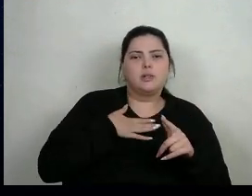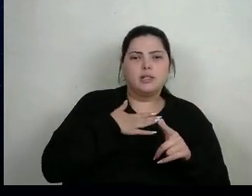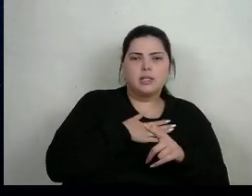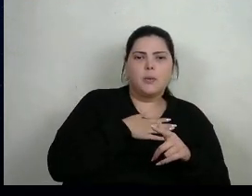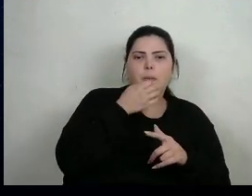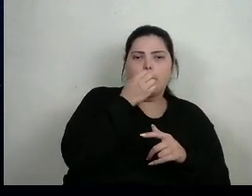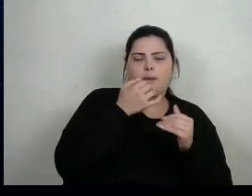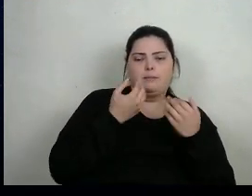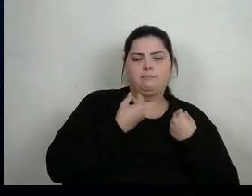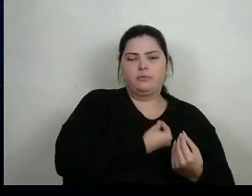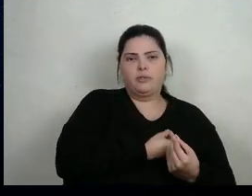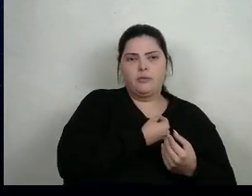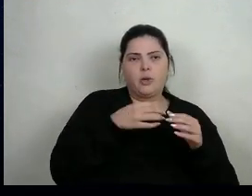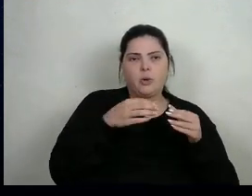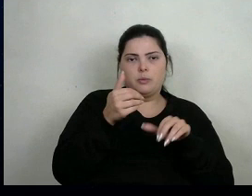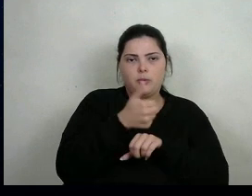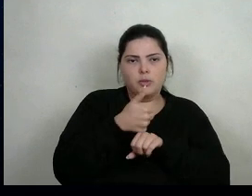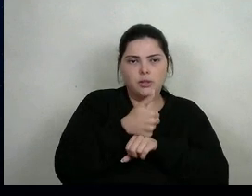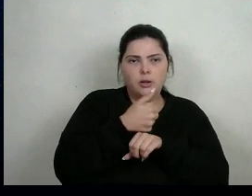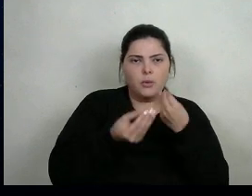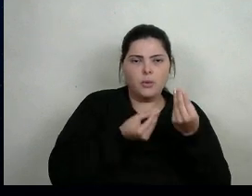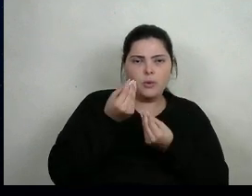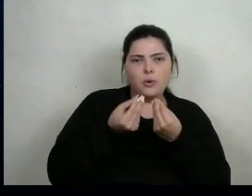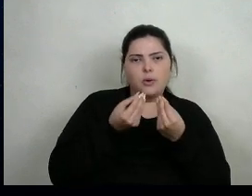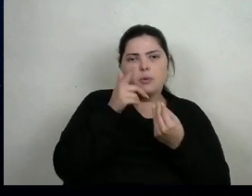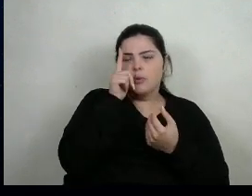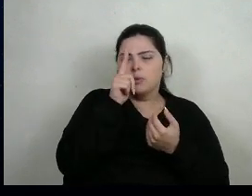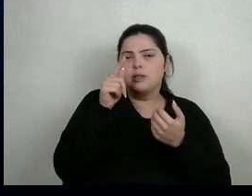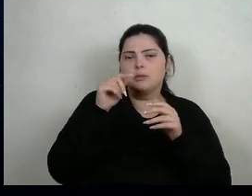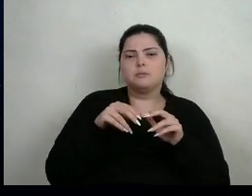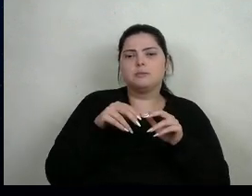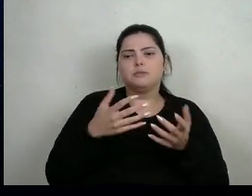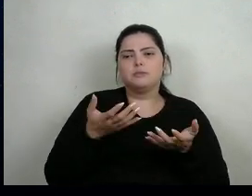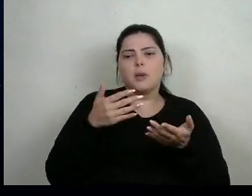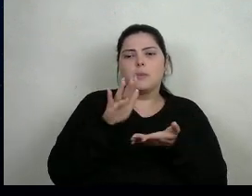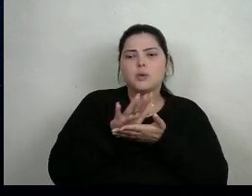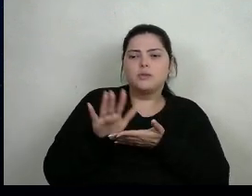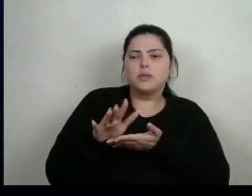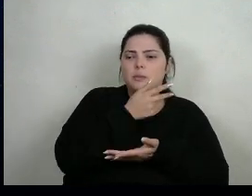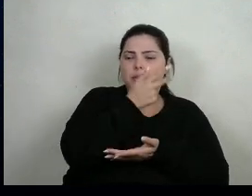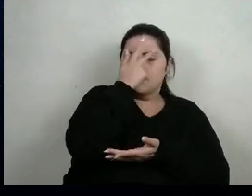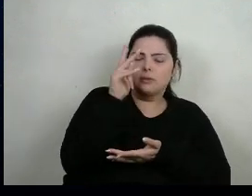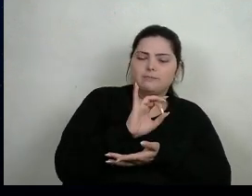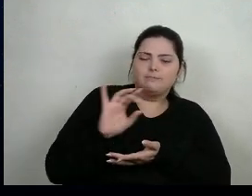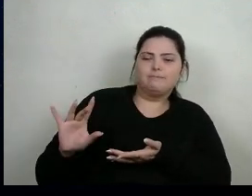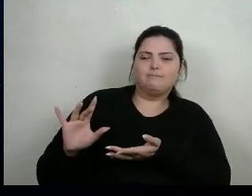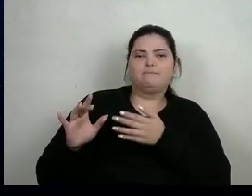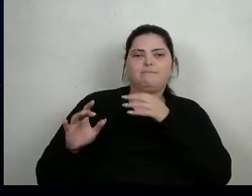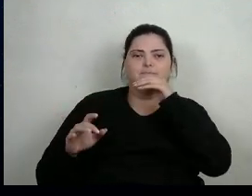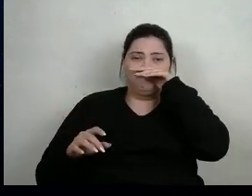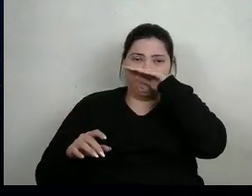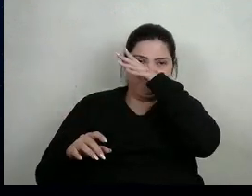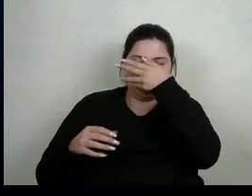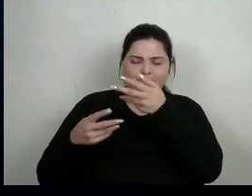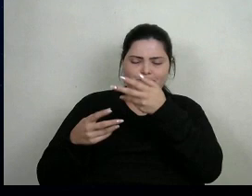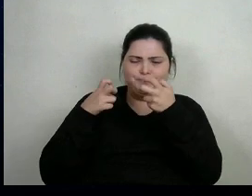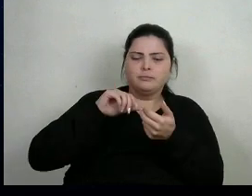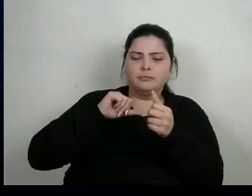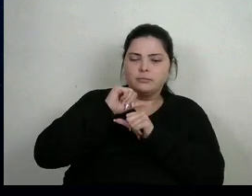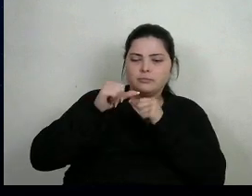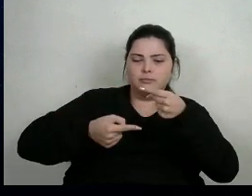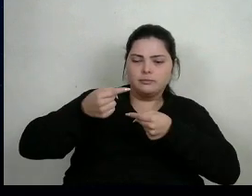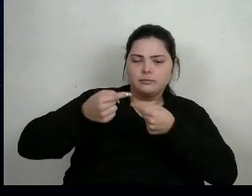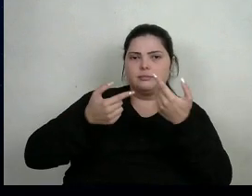equipe como é que eu posso esperar produtividade das pessoas percebem Como muda um pouco a discussão Então vamos lá